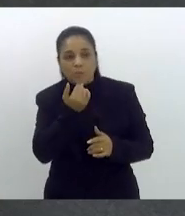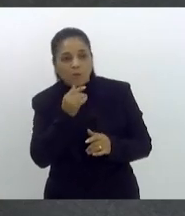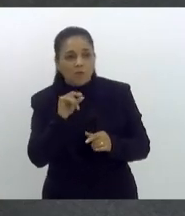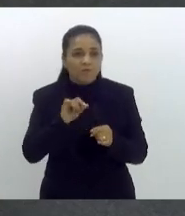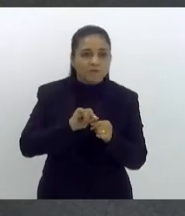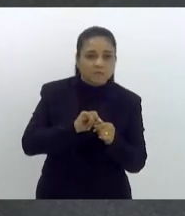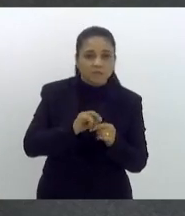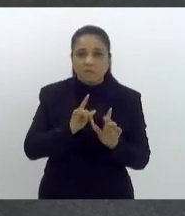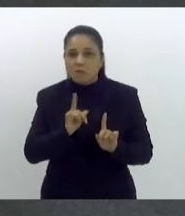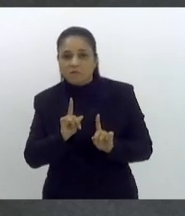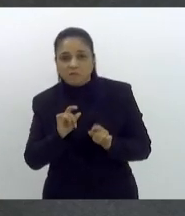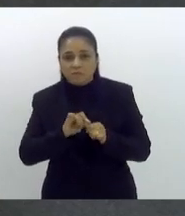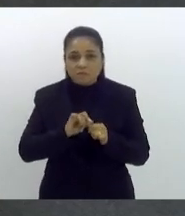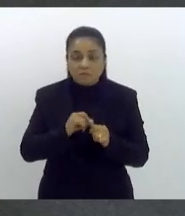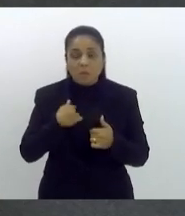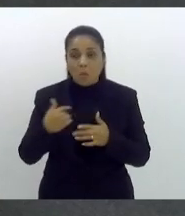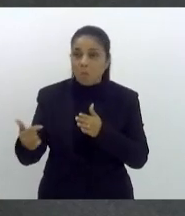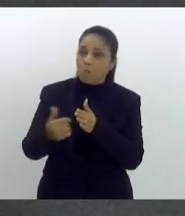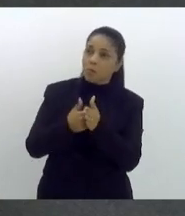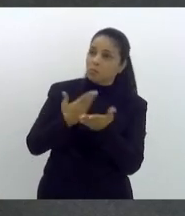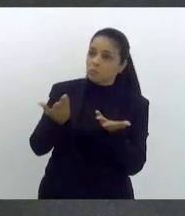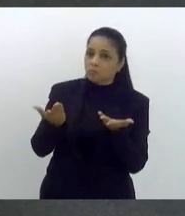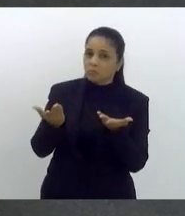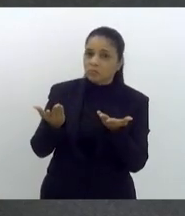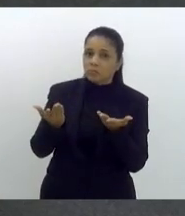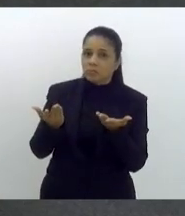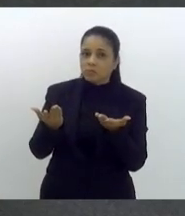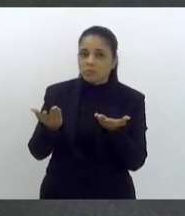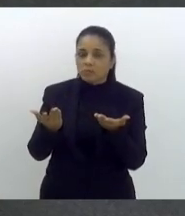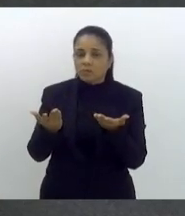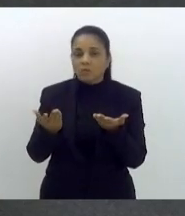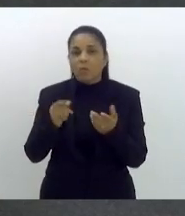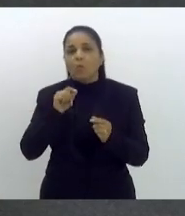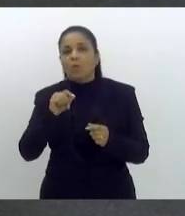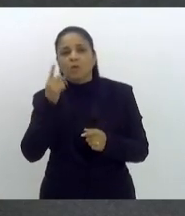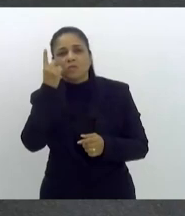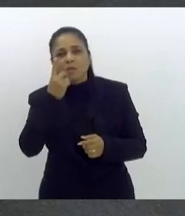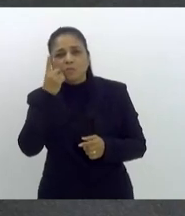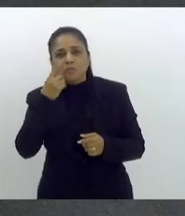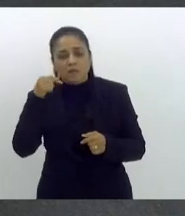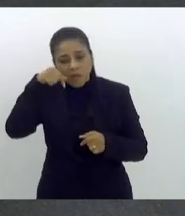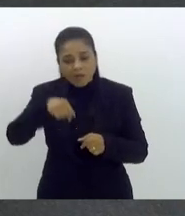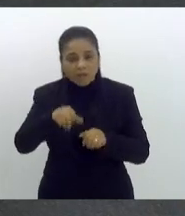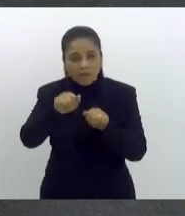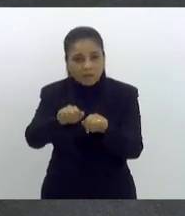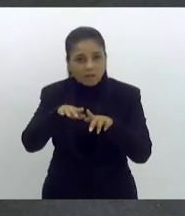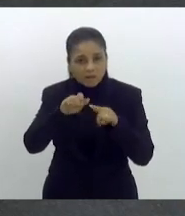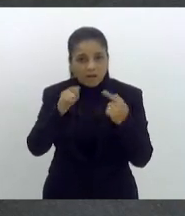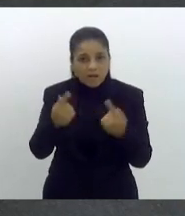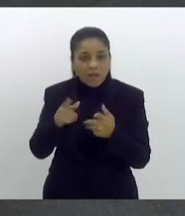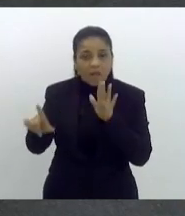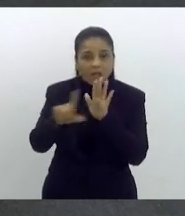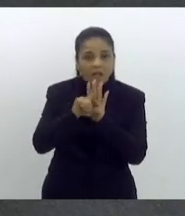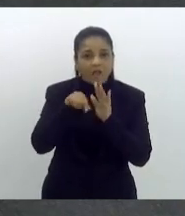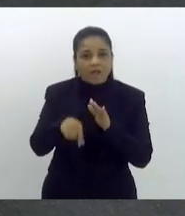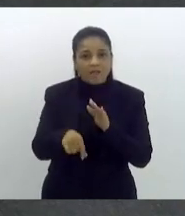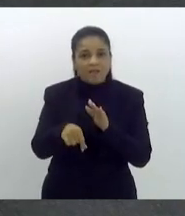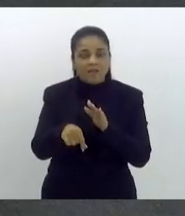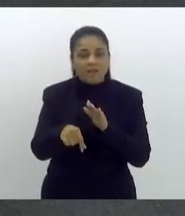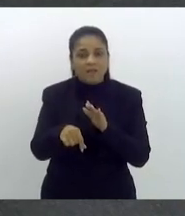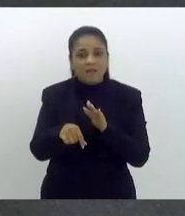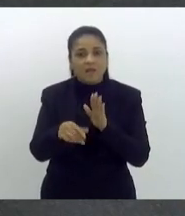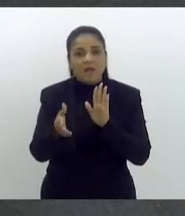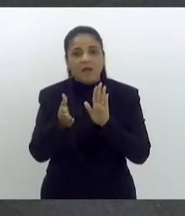daí eu me pergunto o que o deputado tá fazendo nessa casa de leis se aqui exatamente